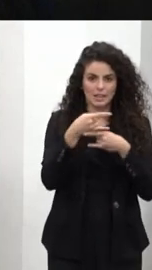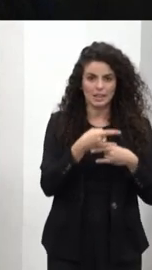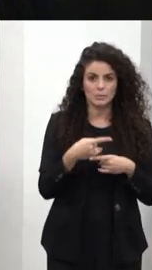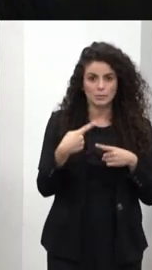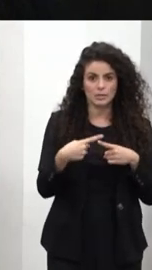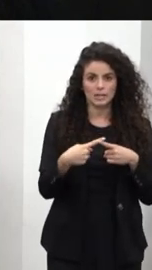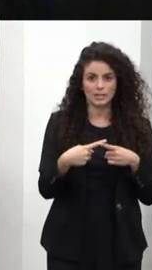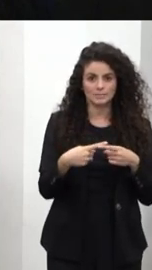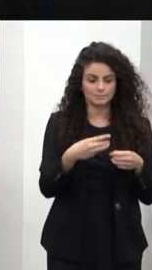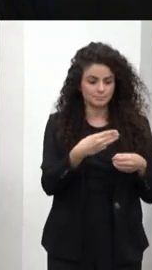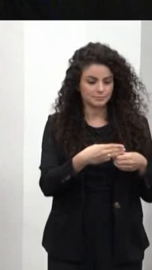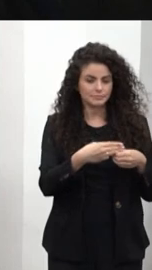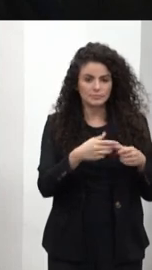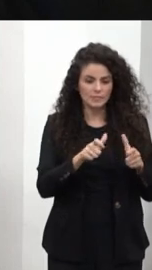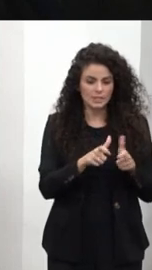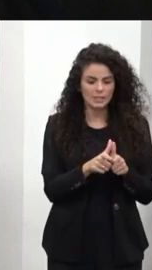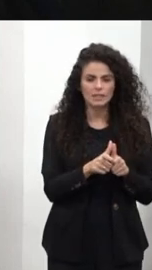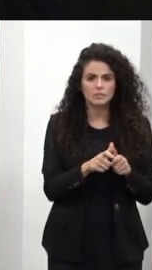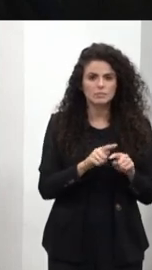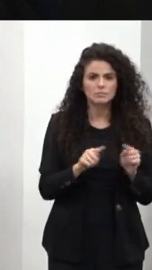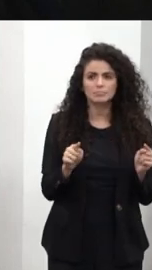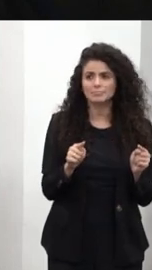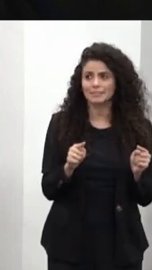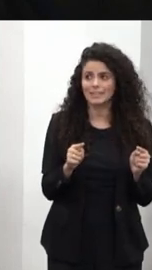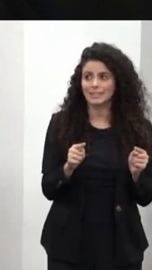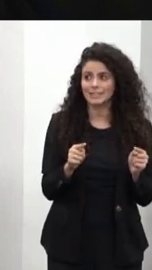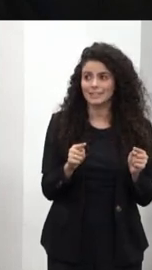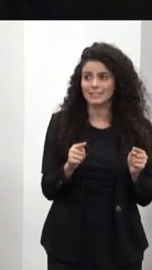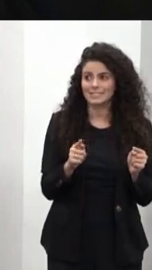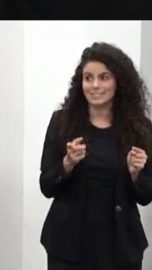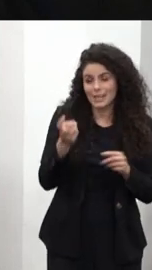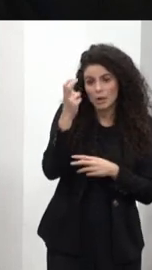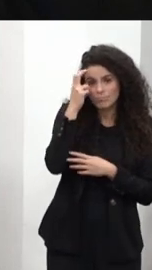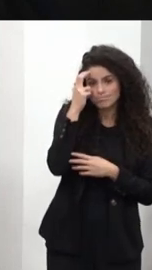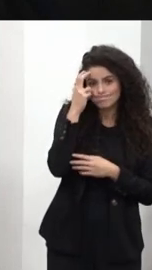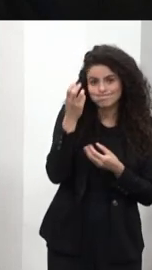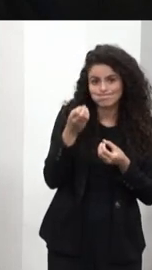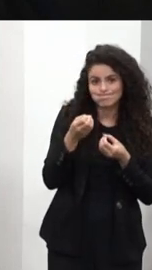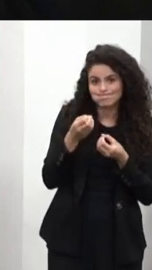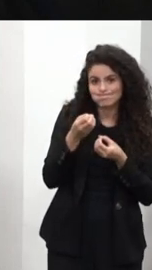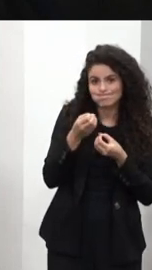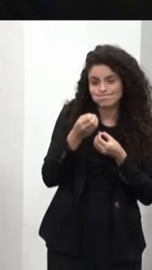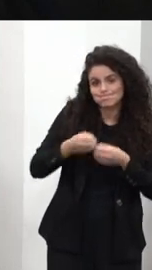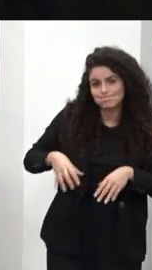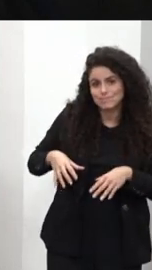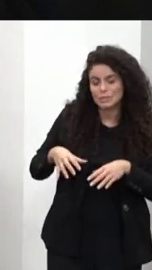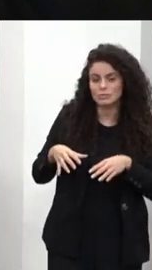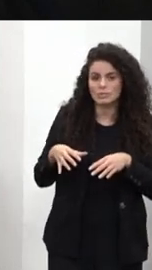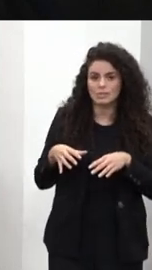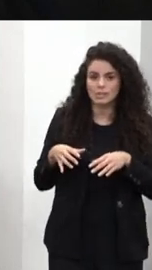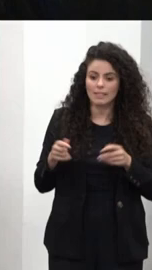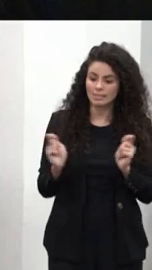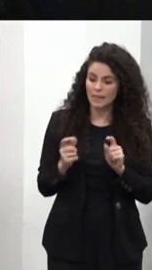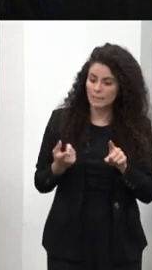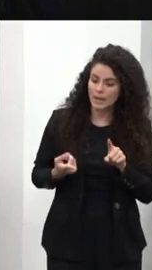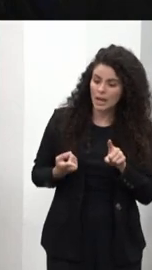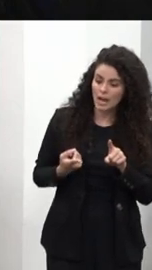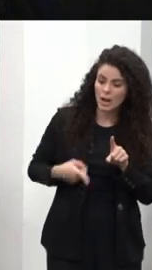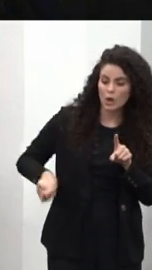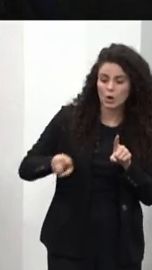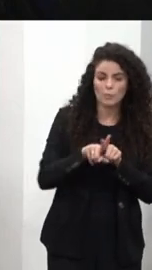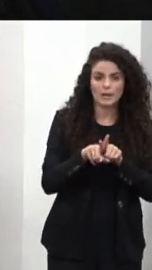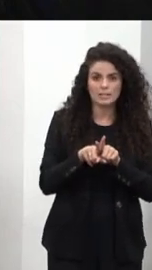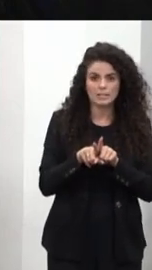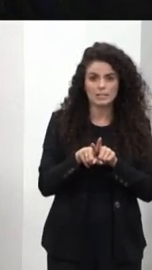pequenos ou até não pequenos mas que estão com a cultura precarizada na sua gestão podem se unir para pegar recursos